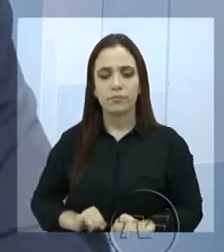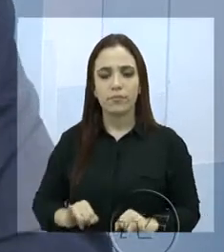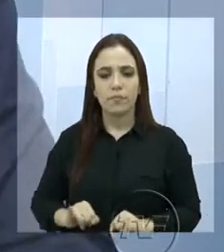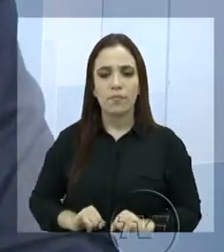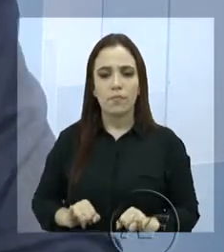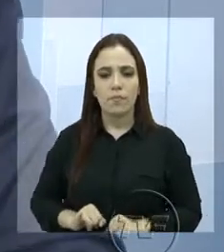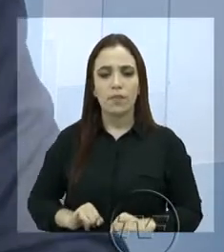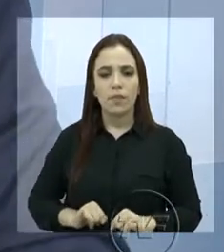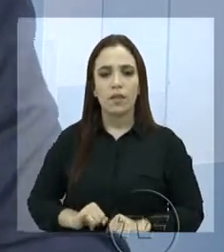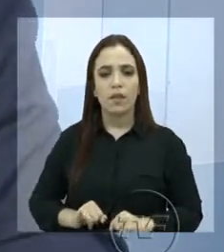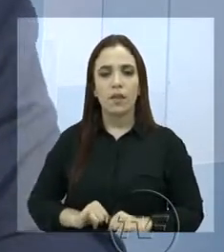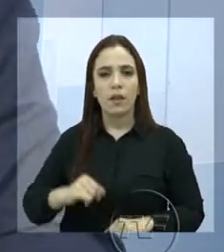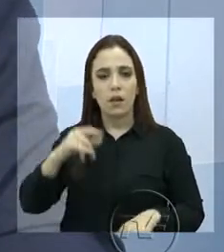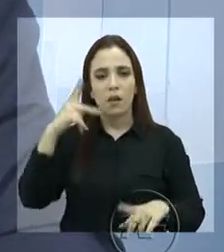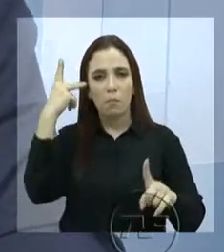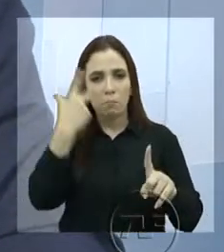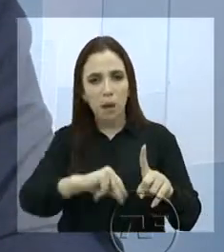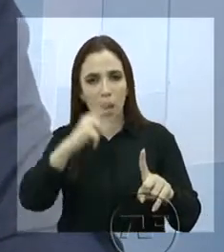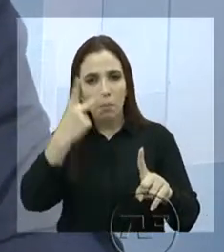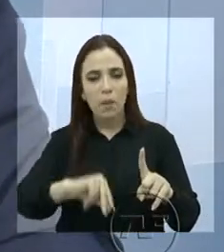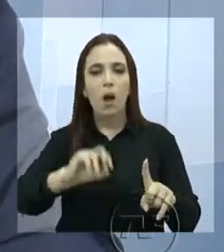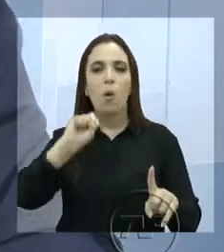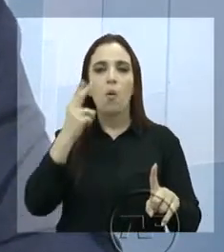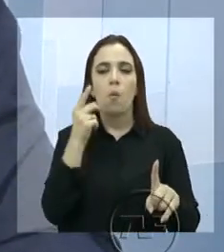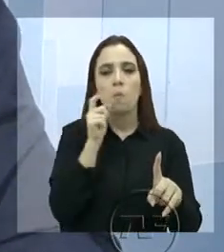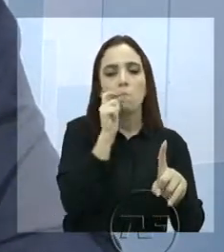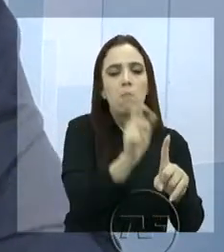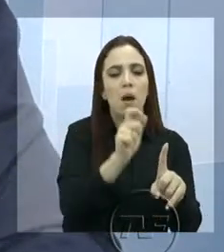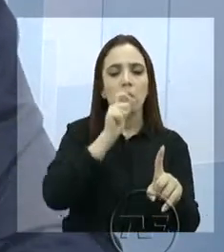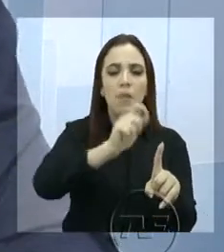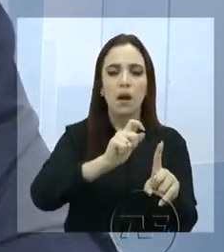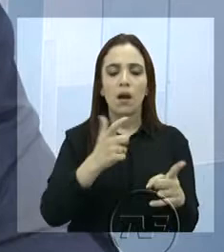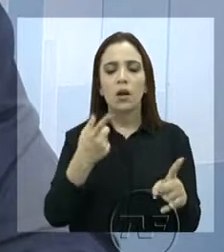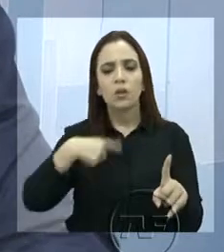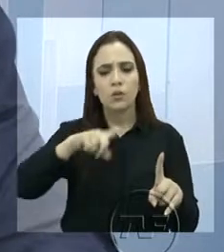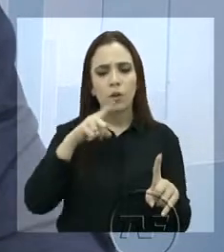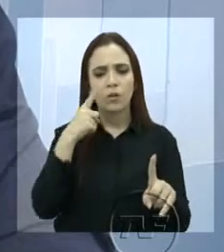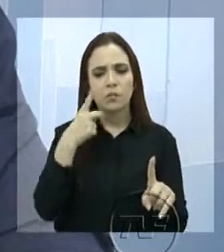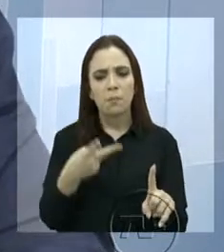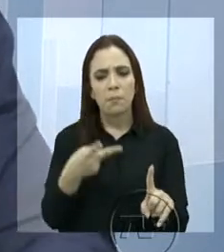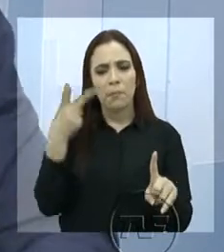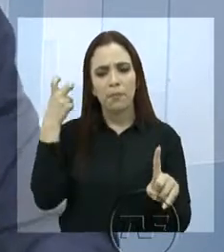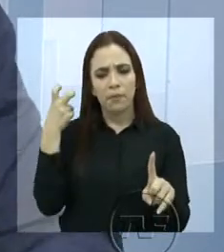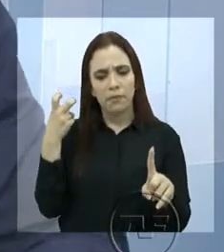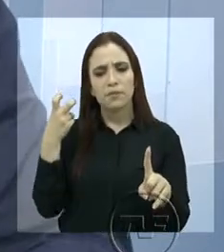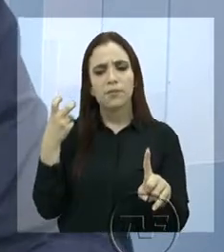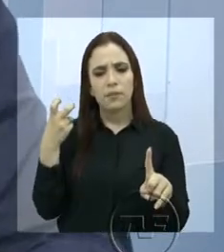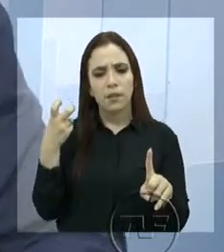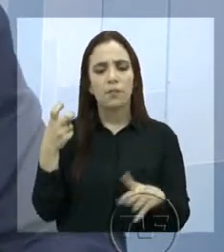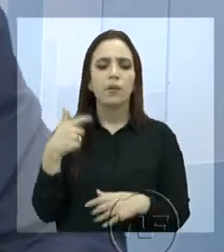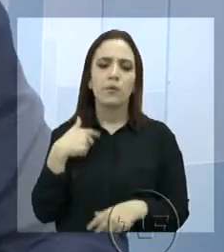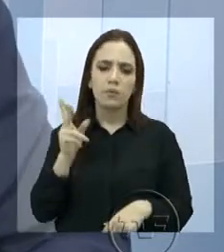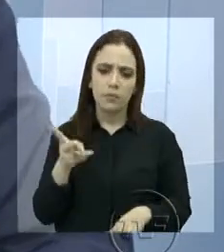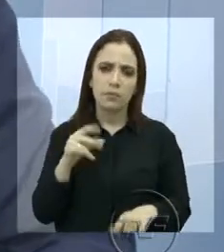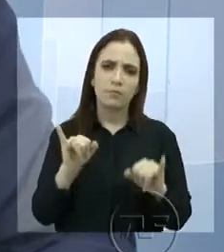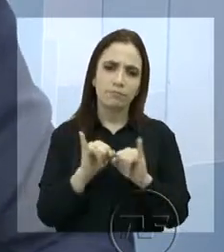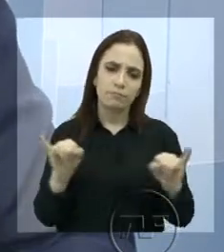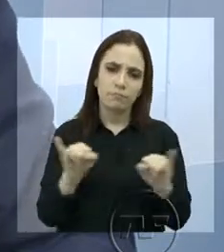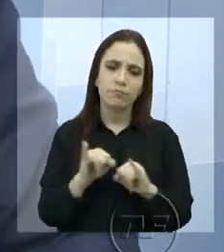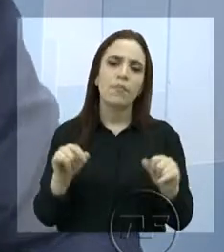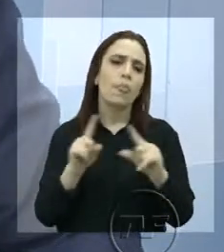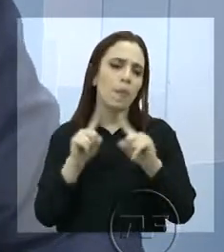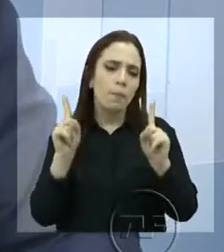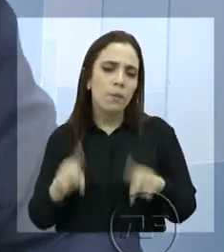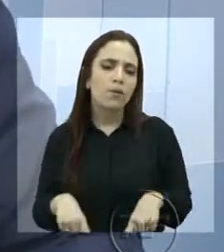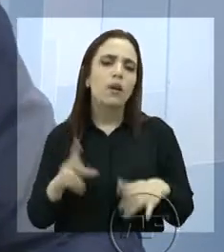ela física, seja ela moral, né? E aí a gente, observando, conversando, eu tenho pautado esses projetos muito